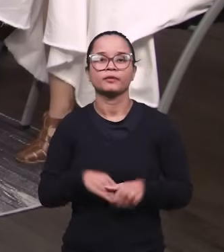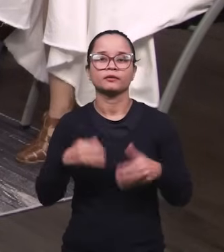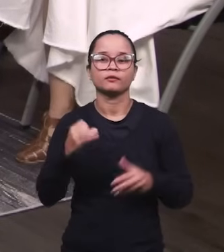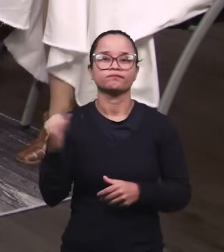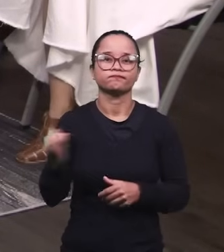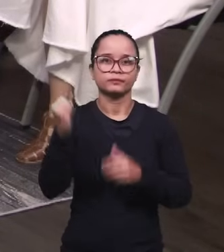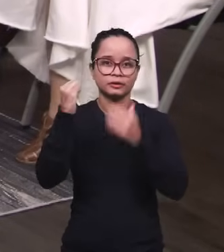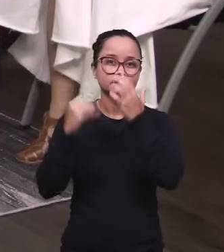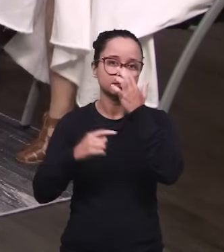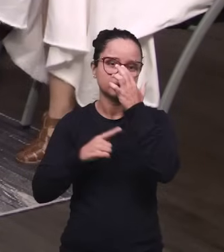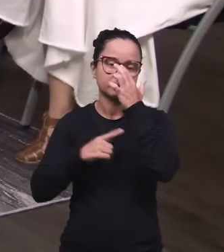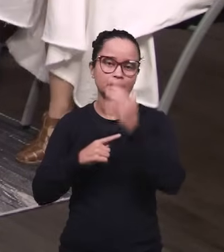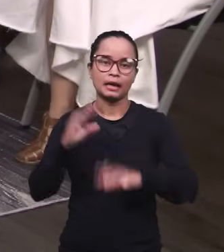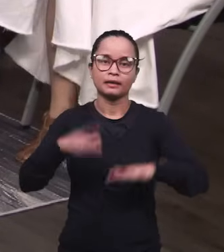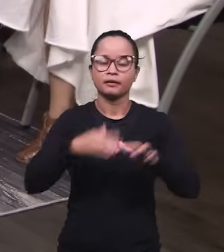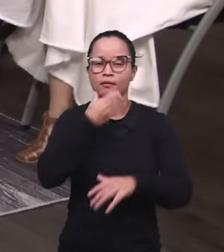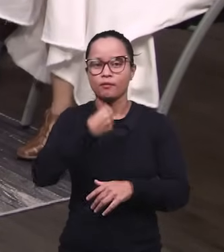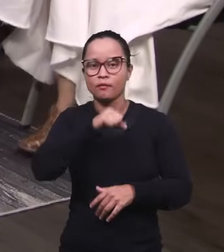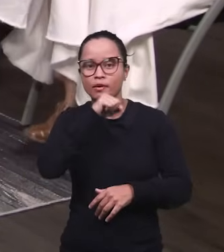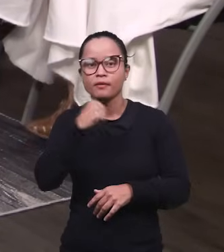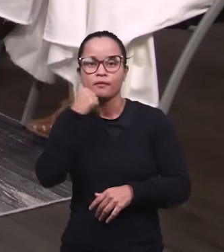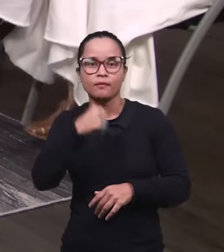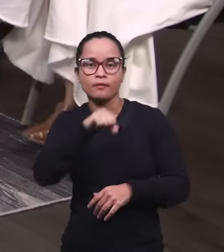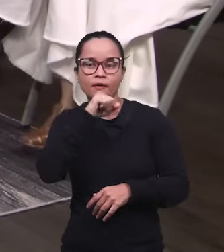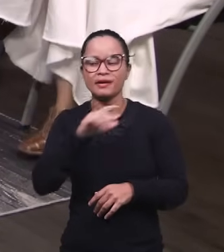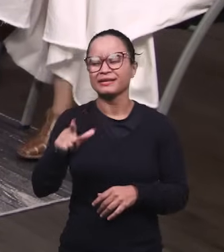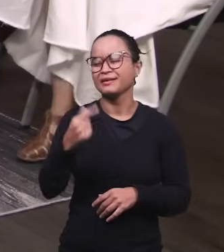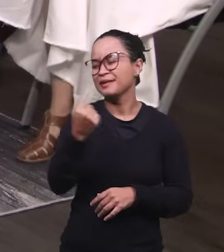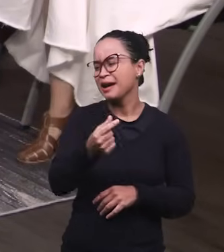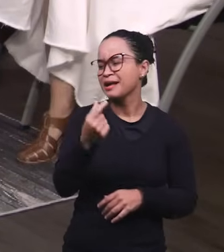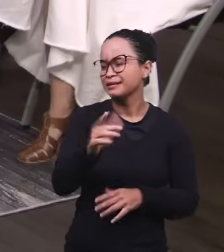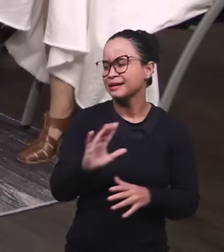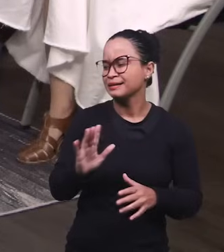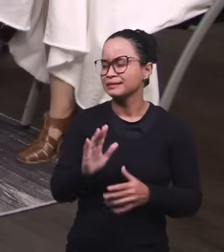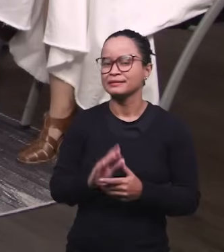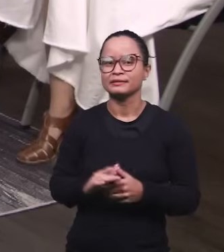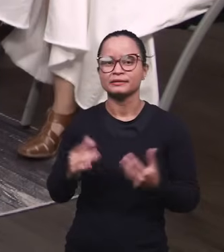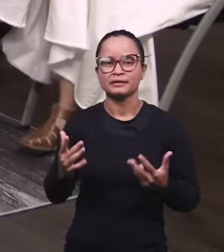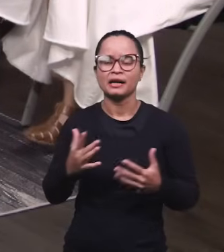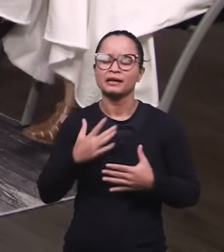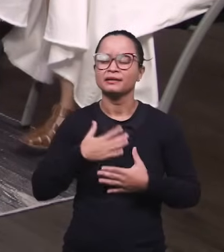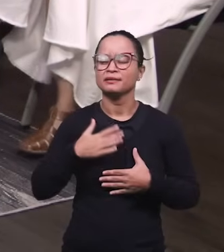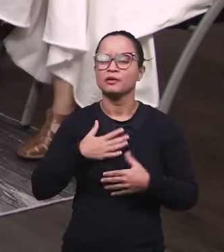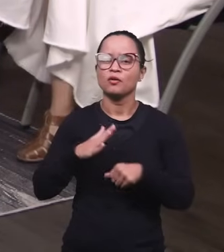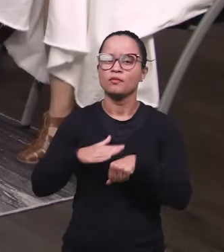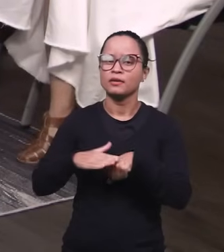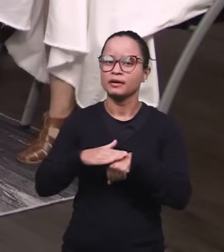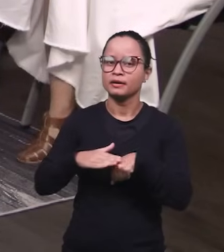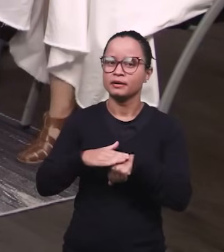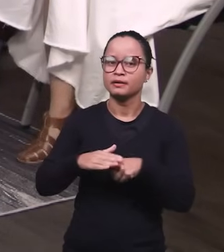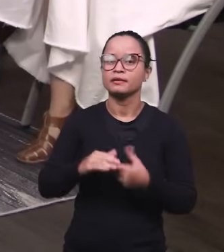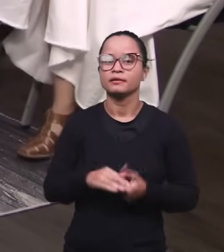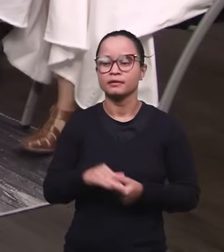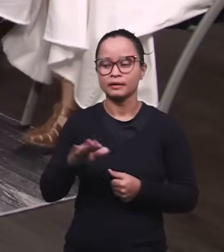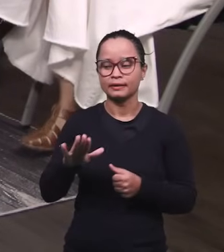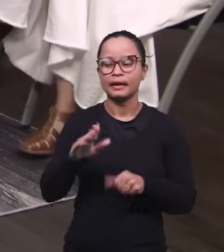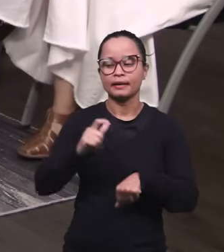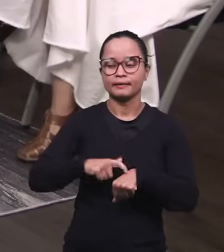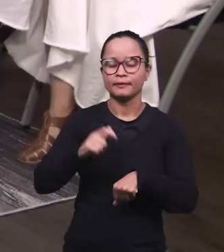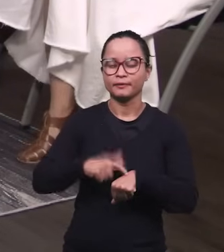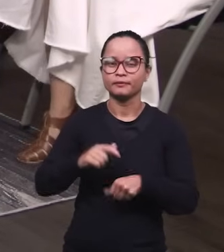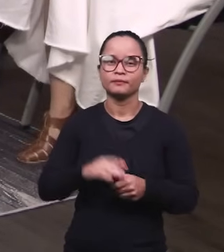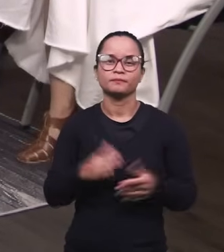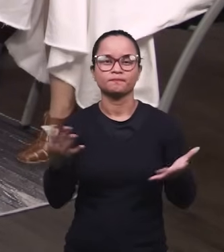isso muito importante, Kézia, porque às vezes os pais proíbem, não vai e tal. Não, senta, conversa, coloca um